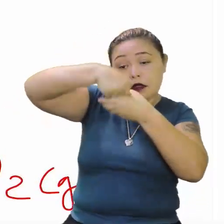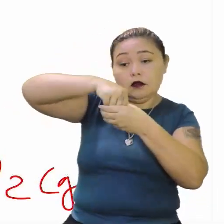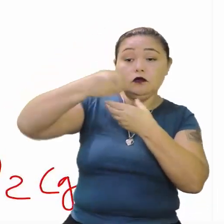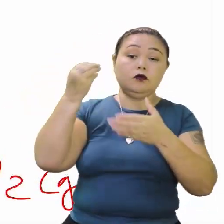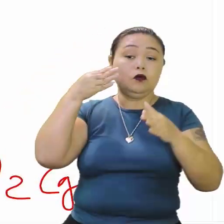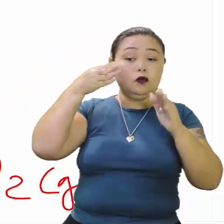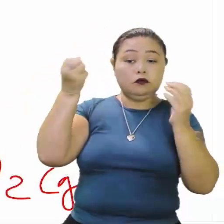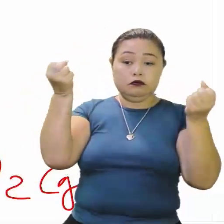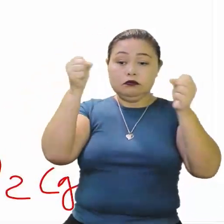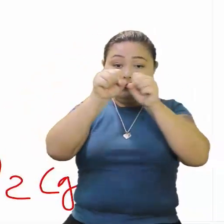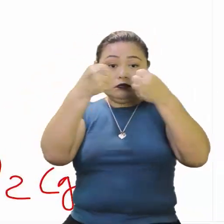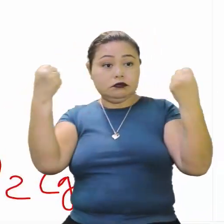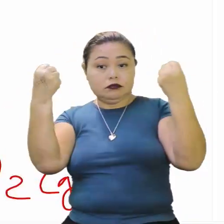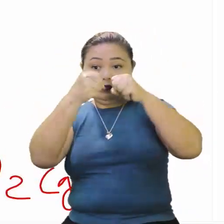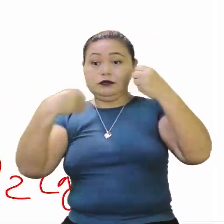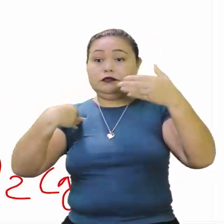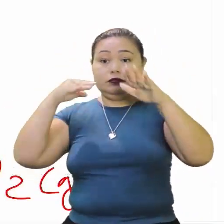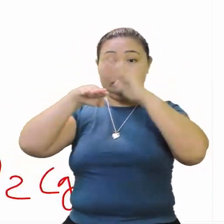também caracteriza